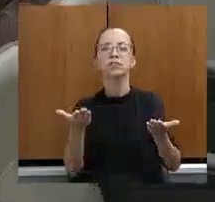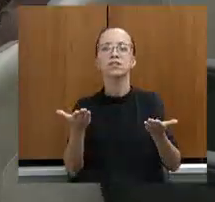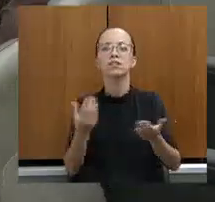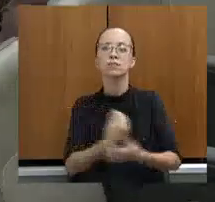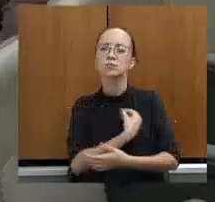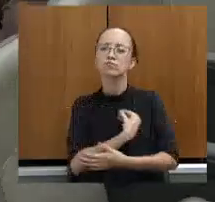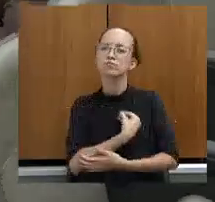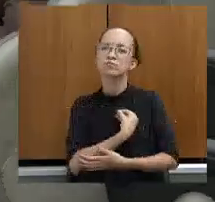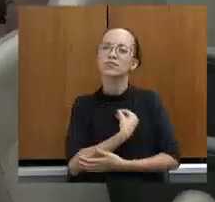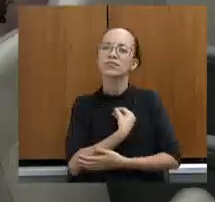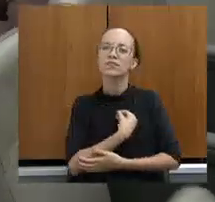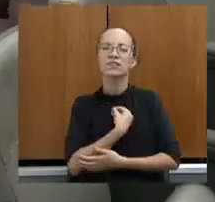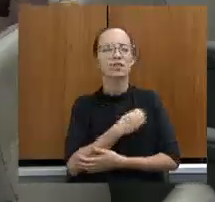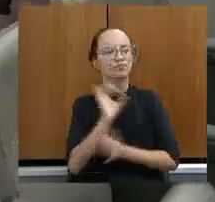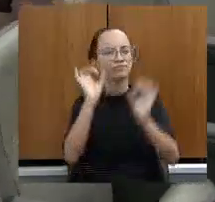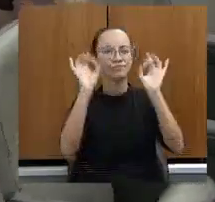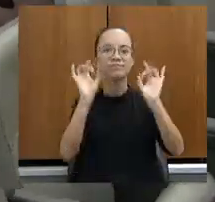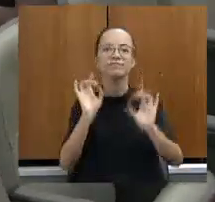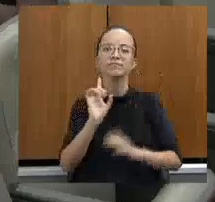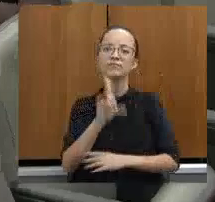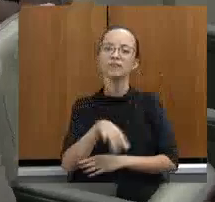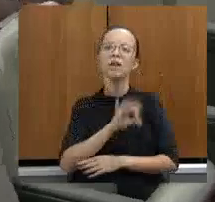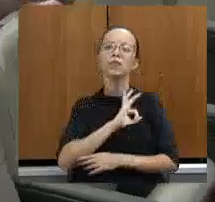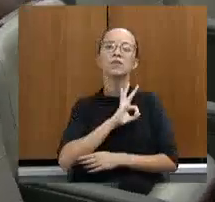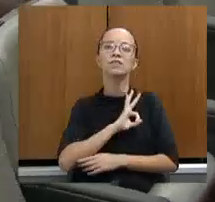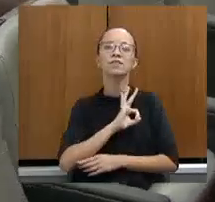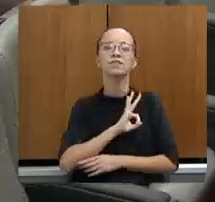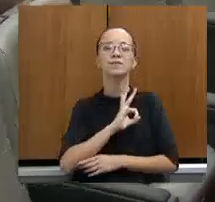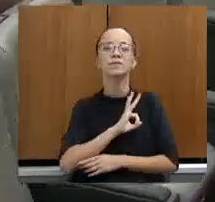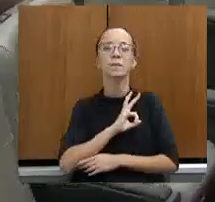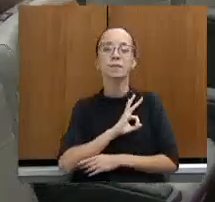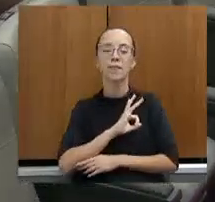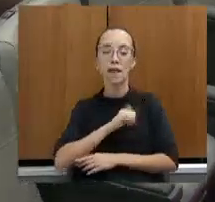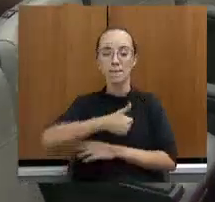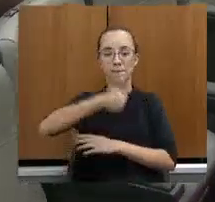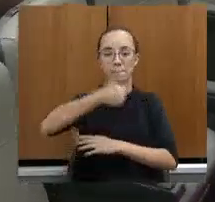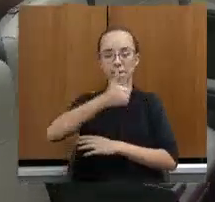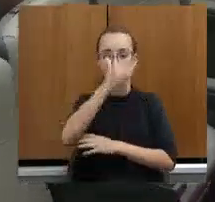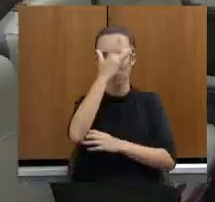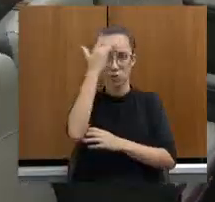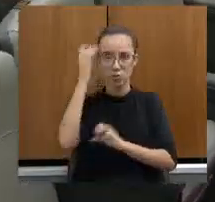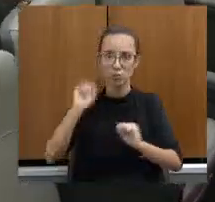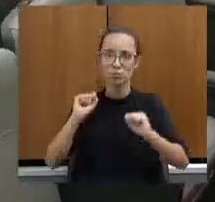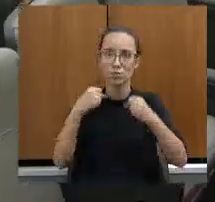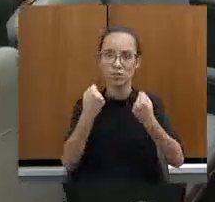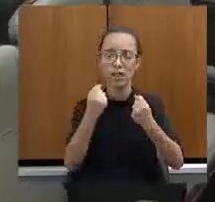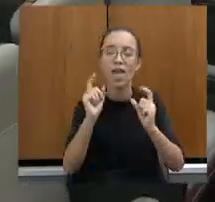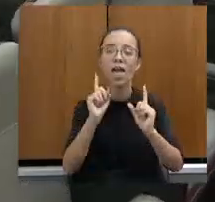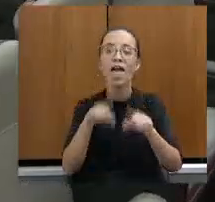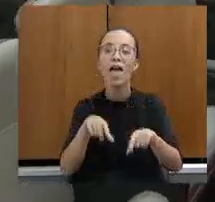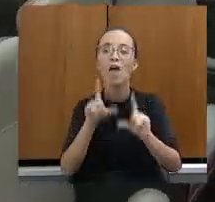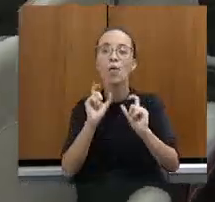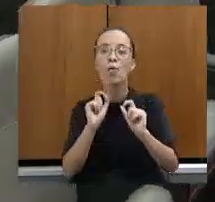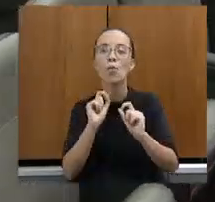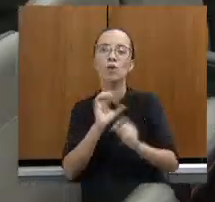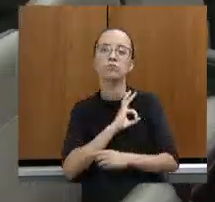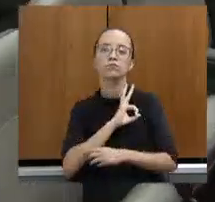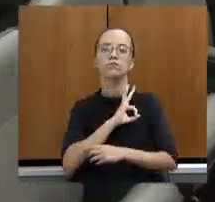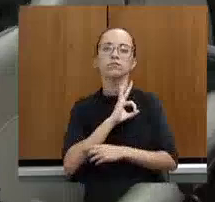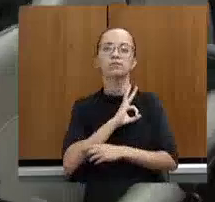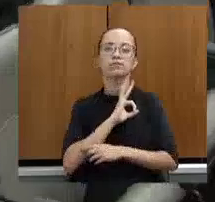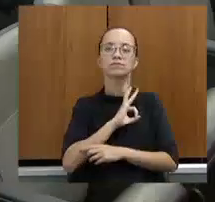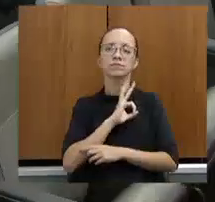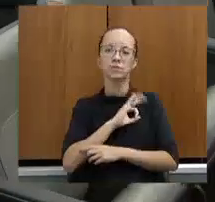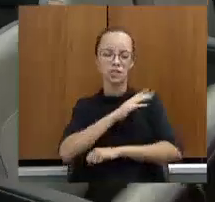que a carreira do policial o primeiro defensor dos Direitos Humanos é o policial a vida dele tá na rua defendendo